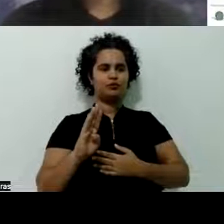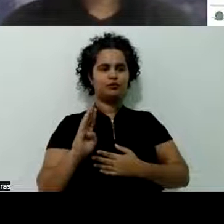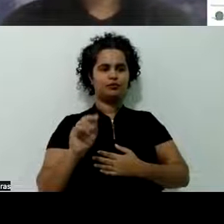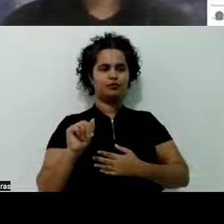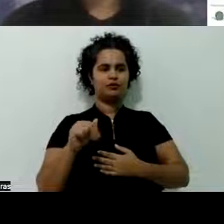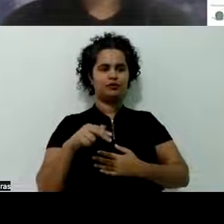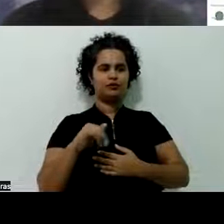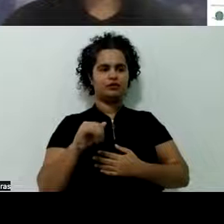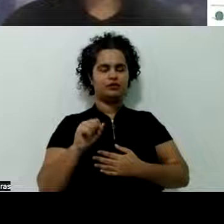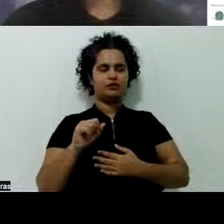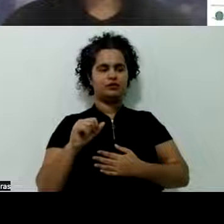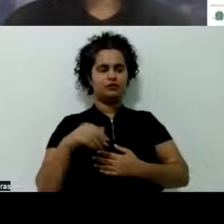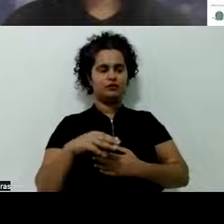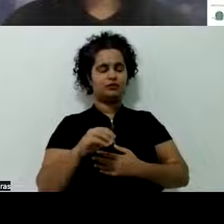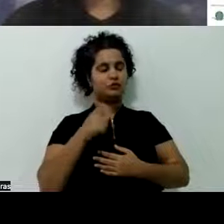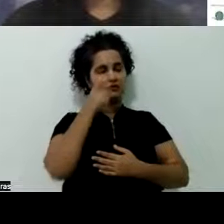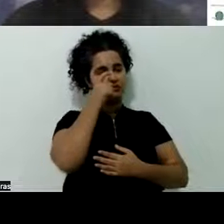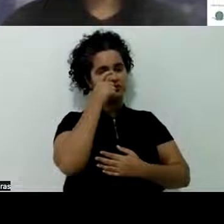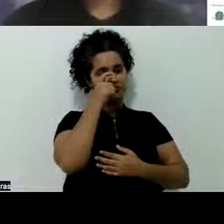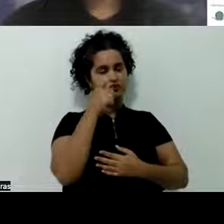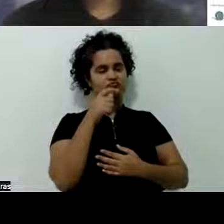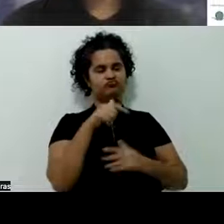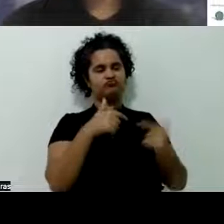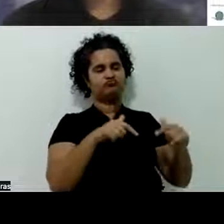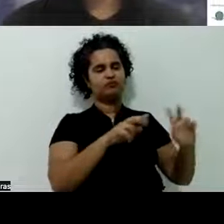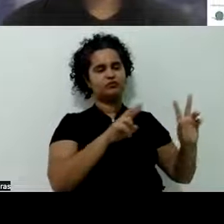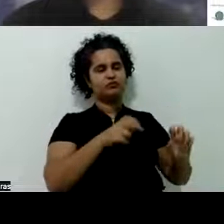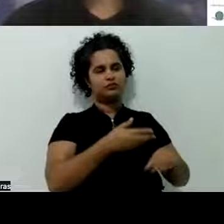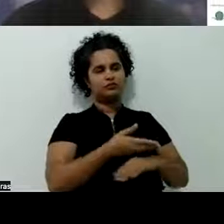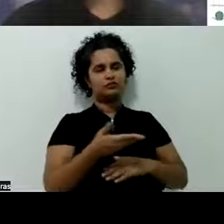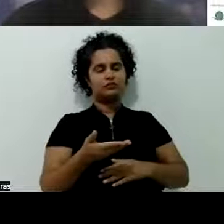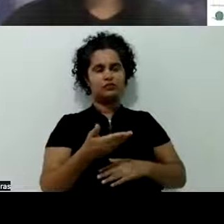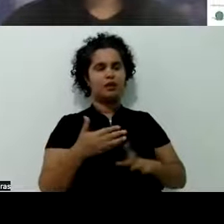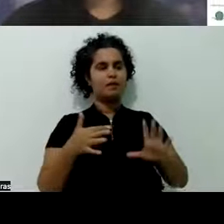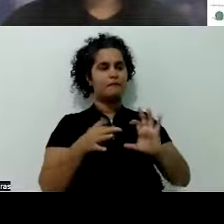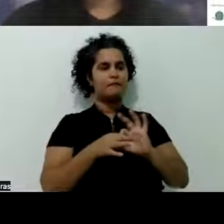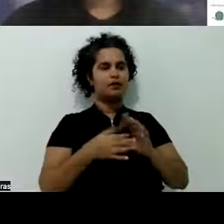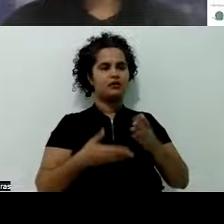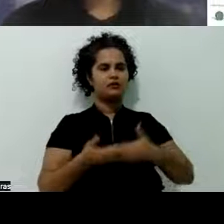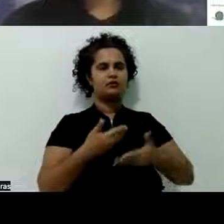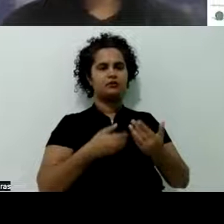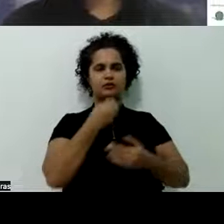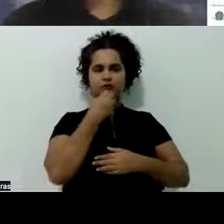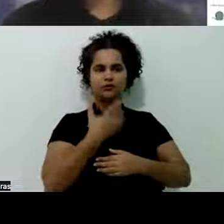o projeto da Acesso Centro. A nossa equipe tem uma sincronia muito boa.